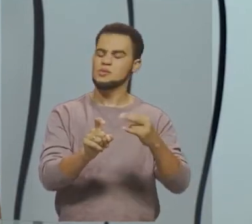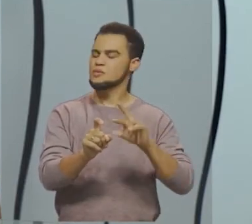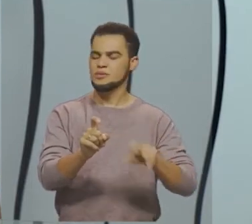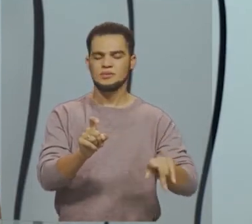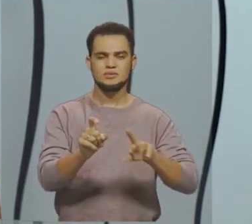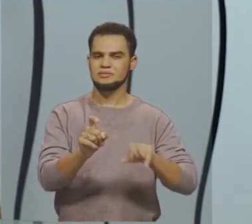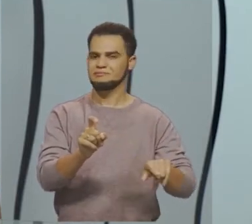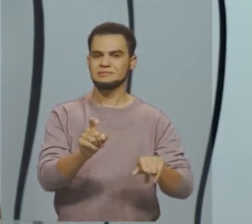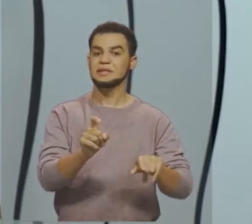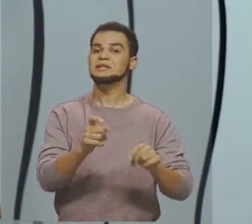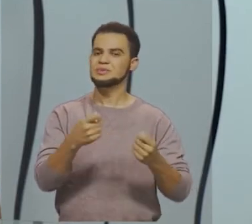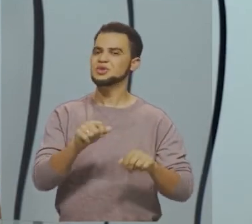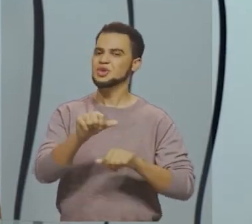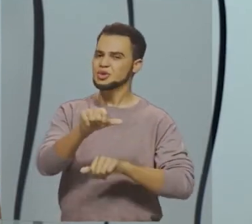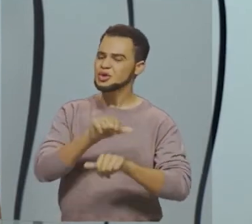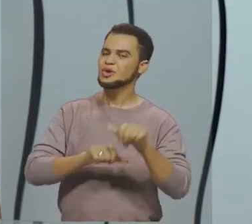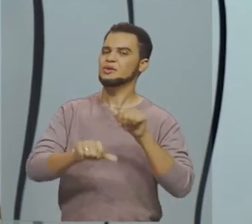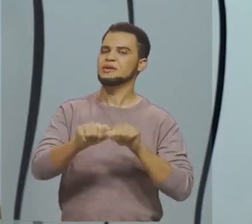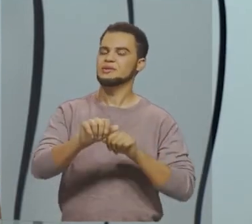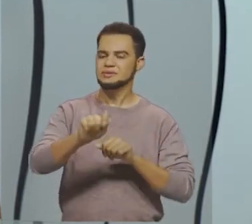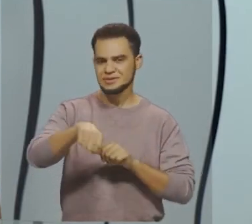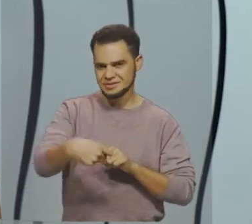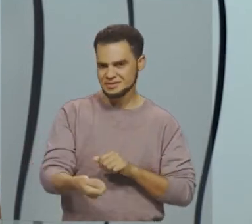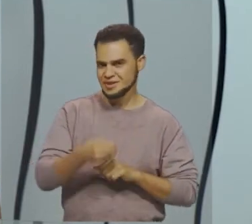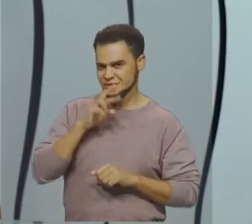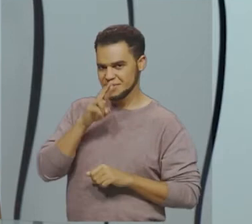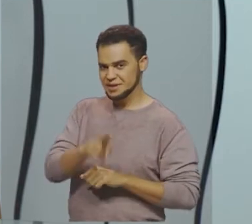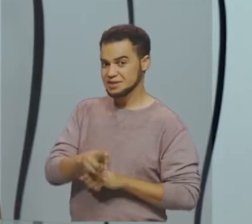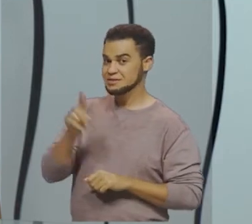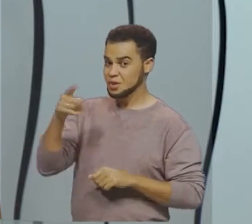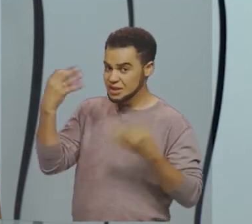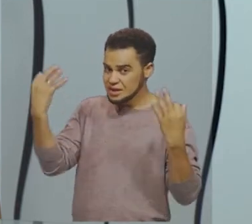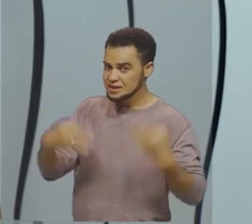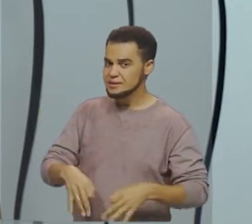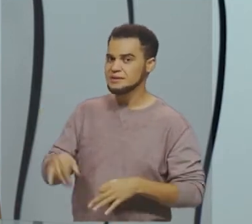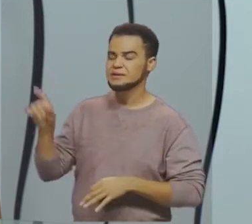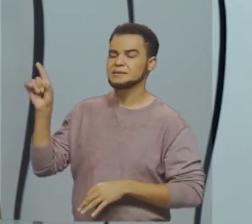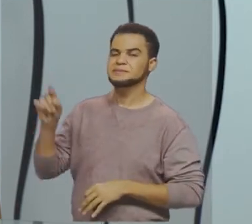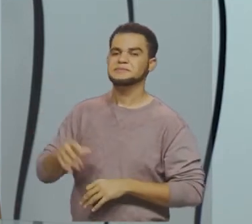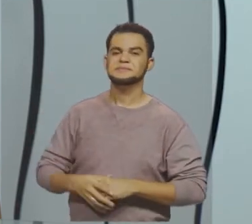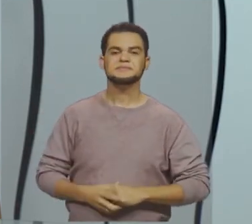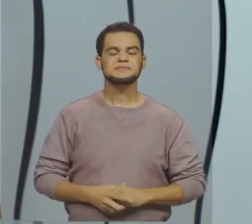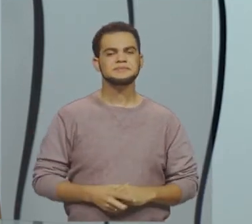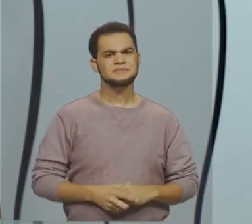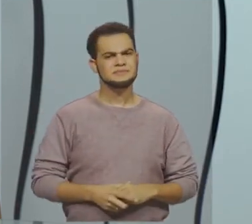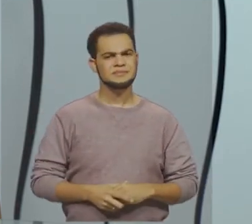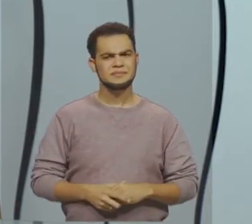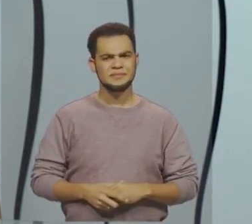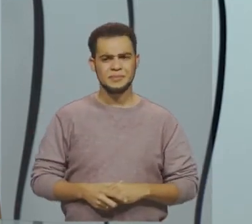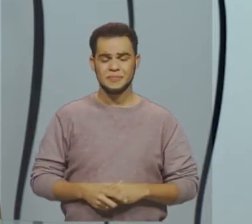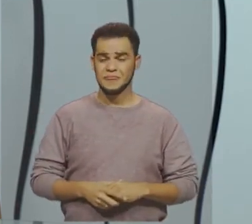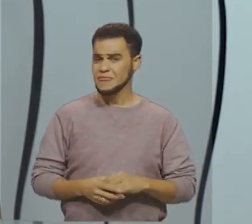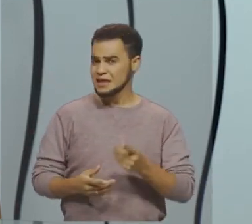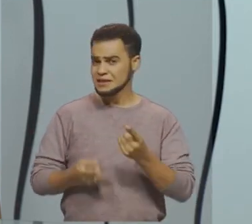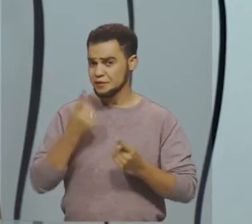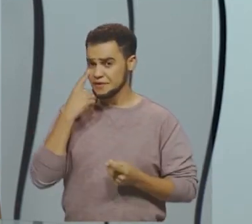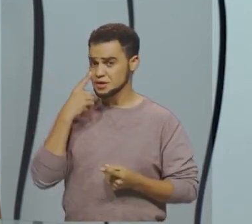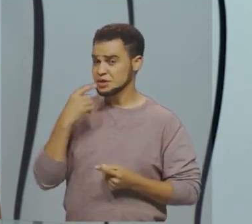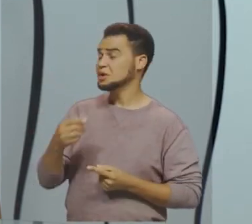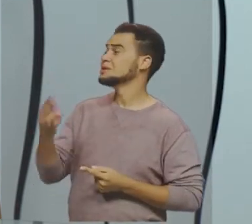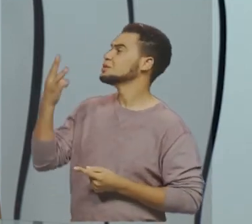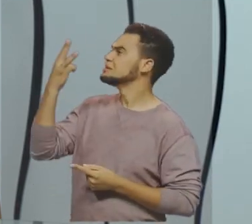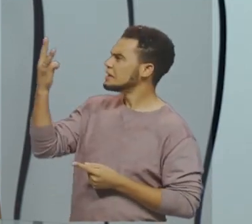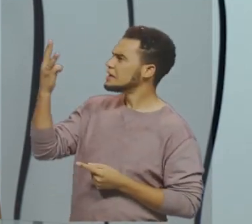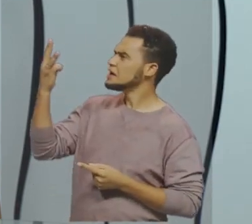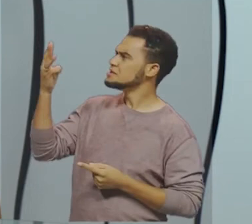ter que trocar o sinal para responder a equação de forma correta. Então, se eu tenho 3, eu vou passar para